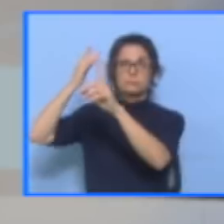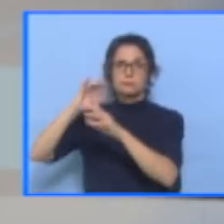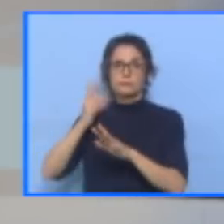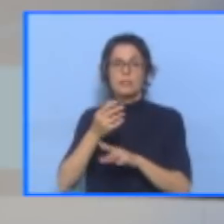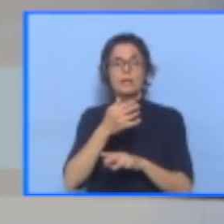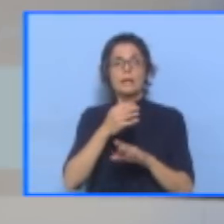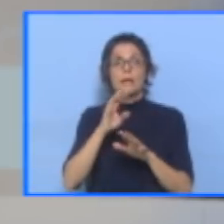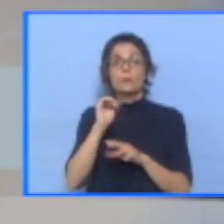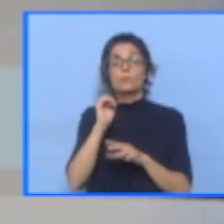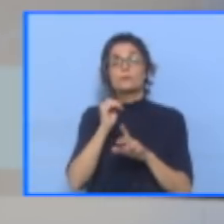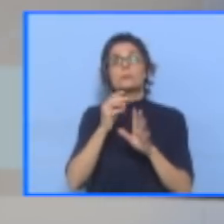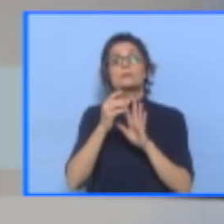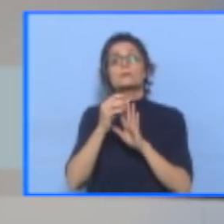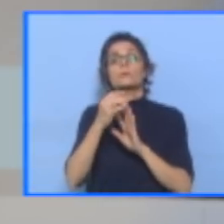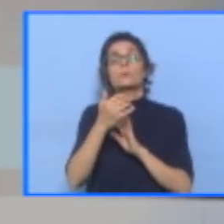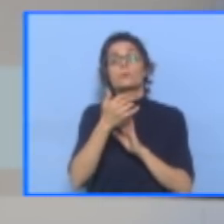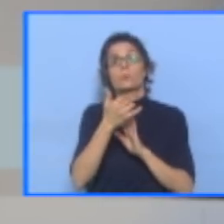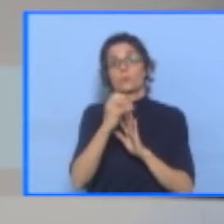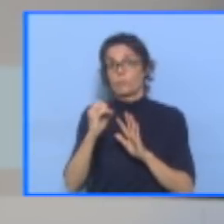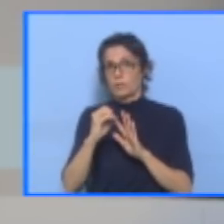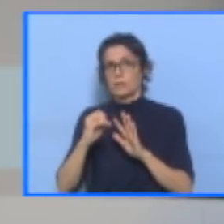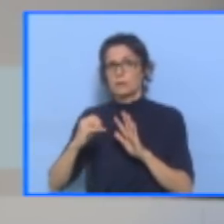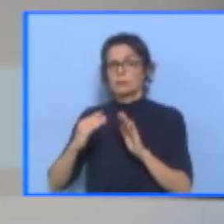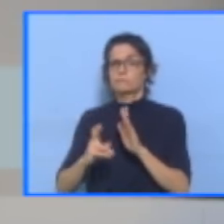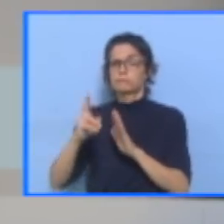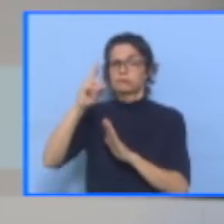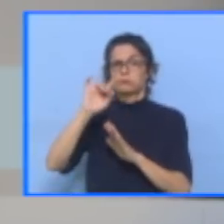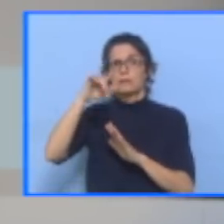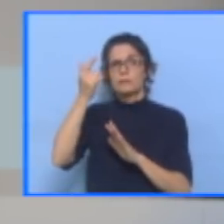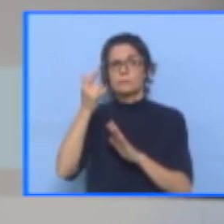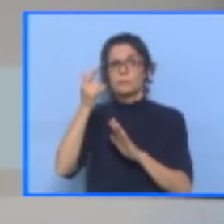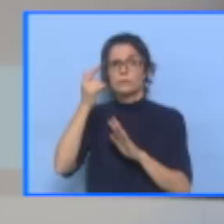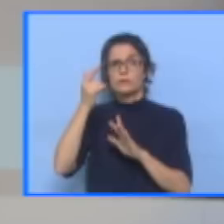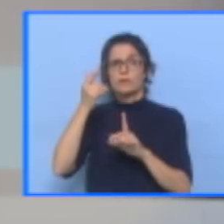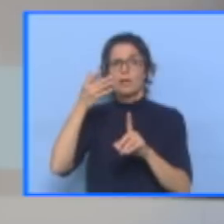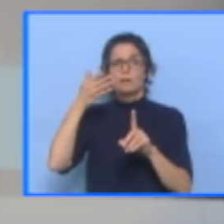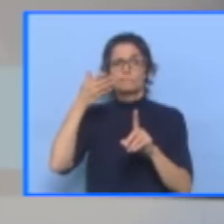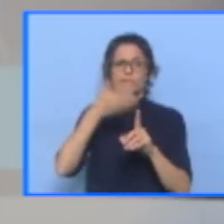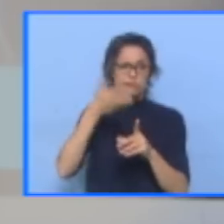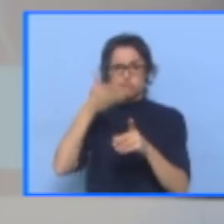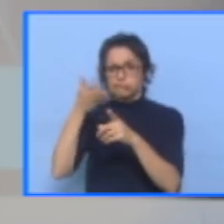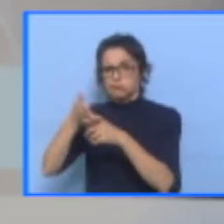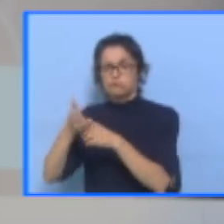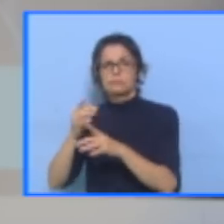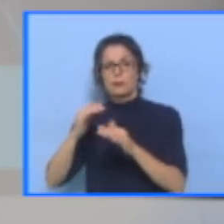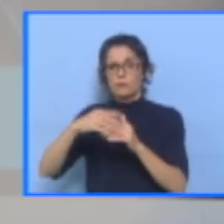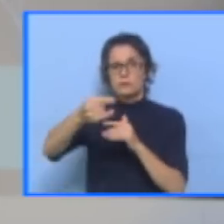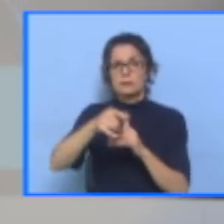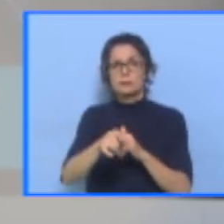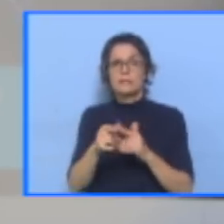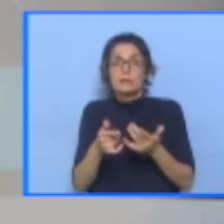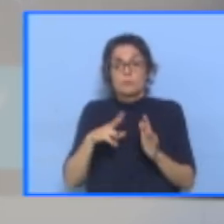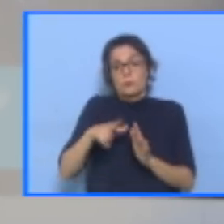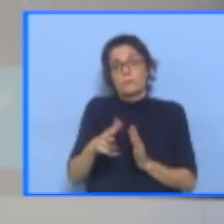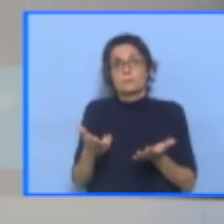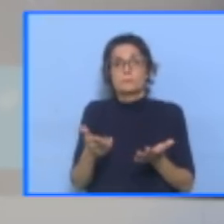dizê-lo, distopias, quer dizer, descrições de sociedades que correm mal. É sempre importante lembrar que é um português,